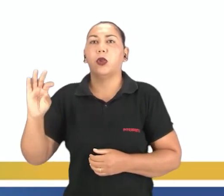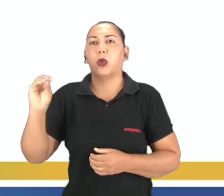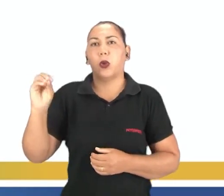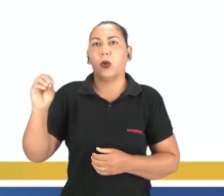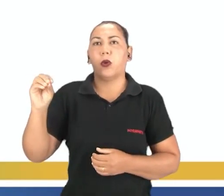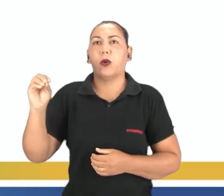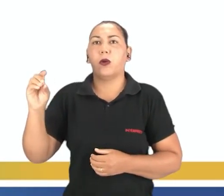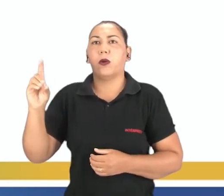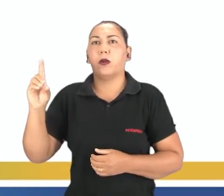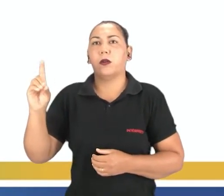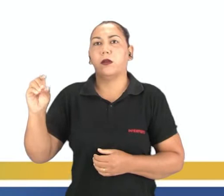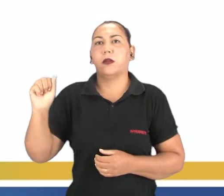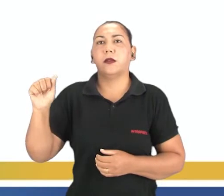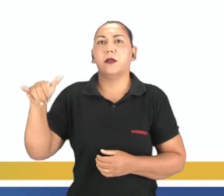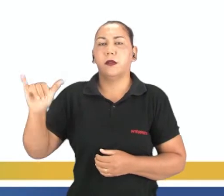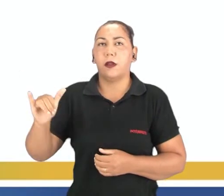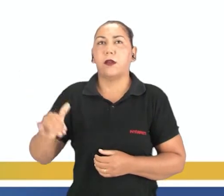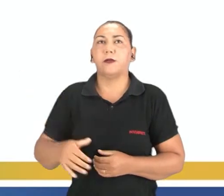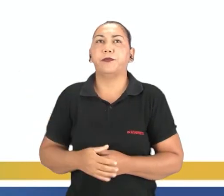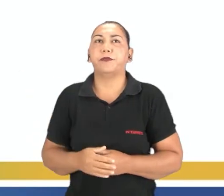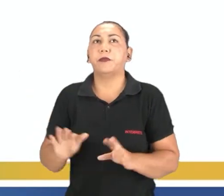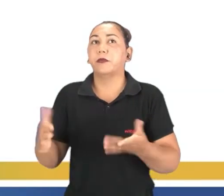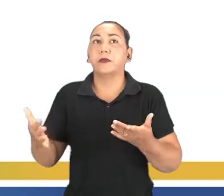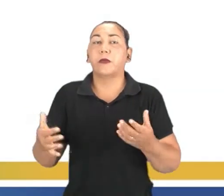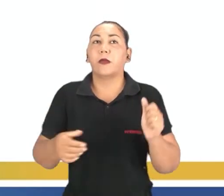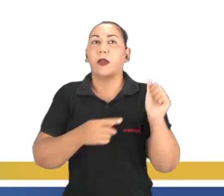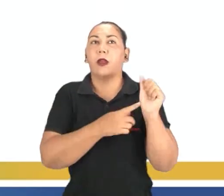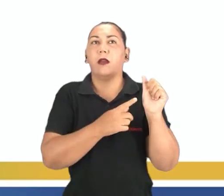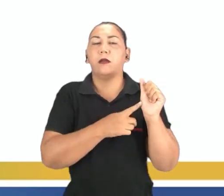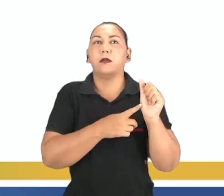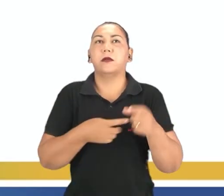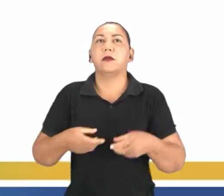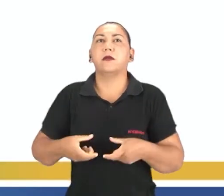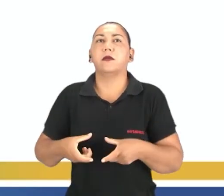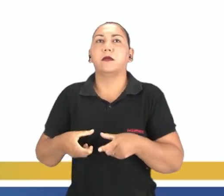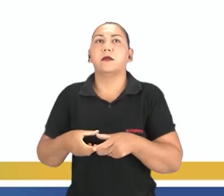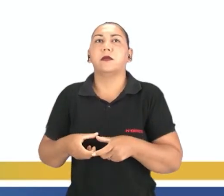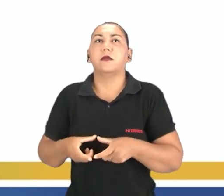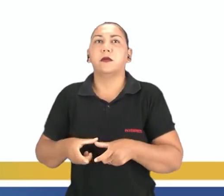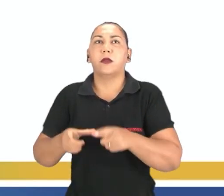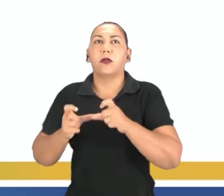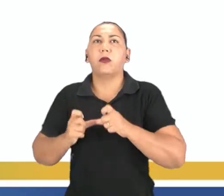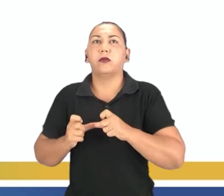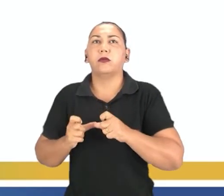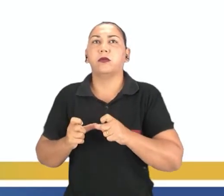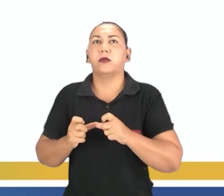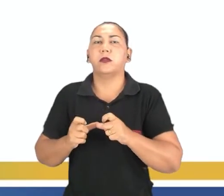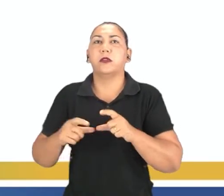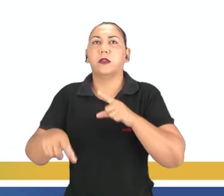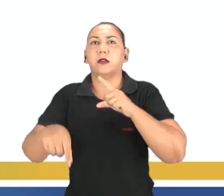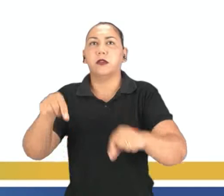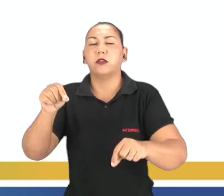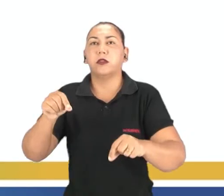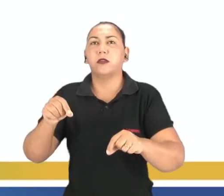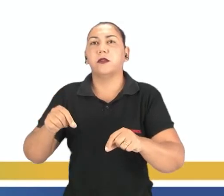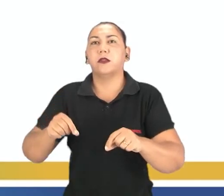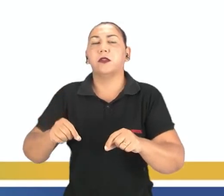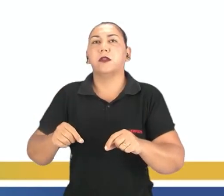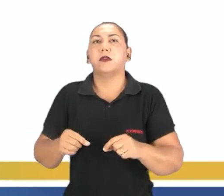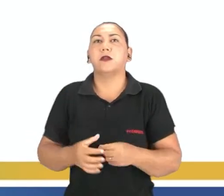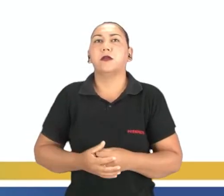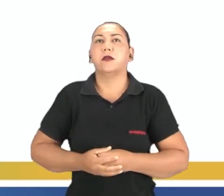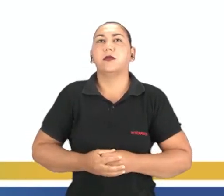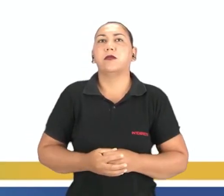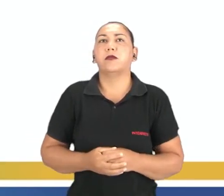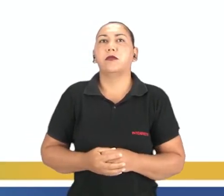e concessivas. Letra B. Conjunções adicionais e explicativas. Letra C. Conjunções